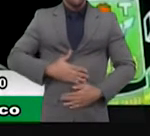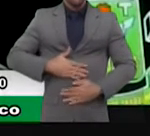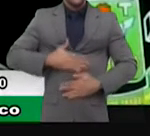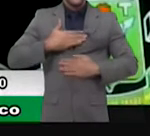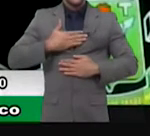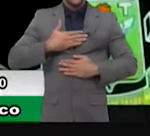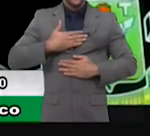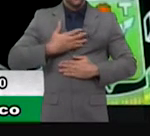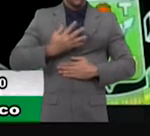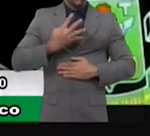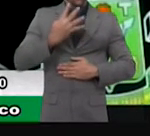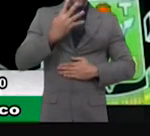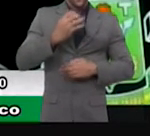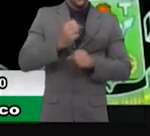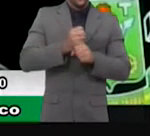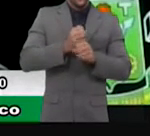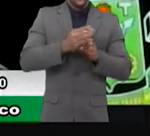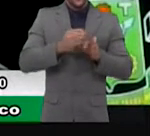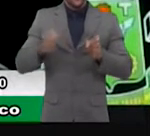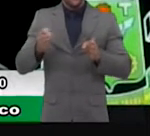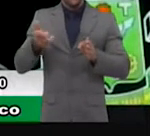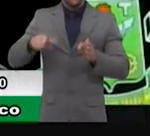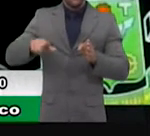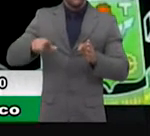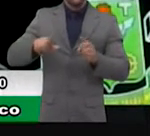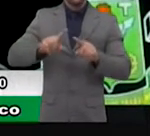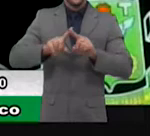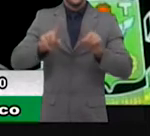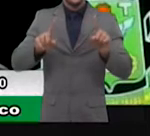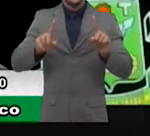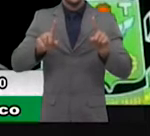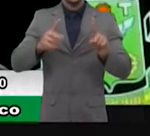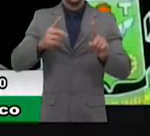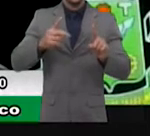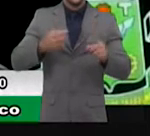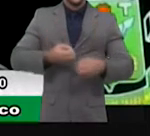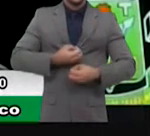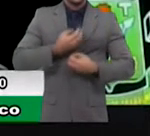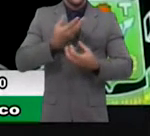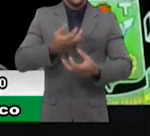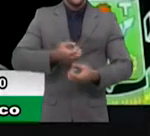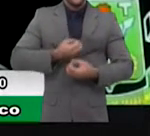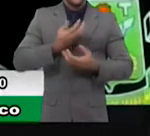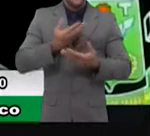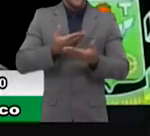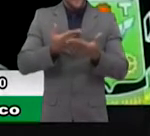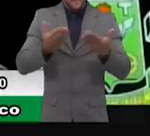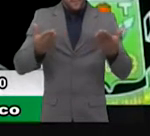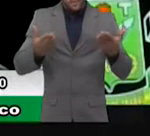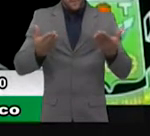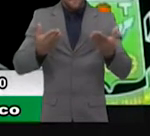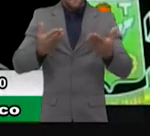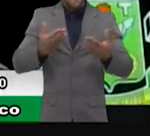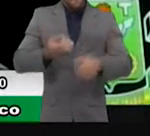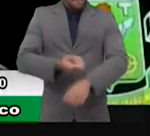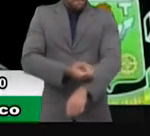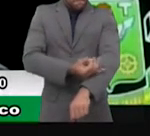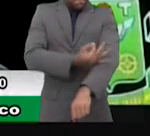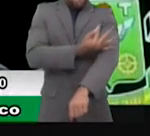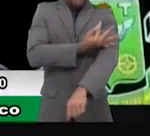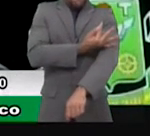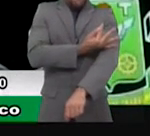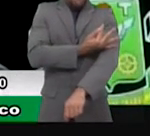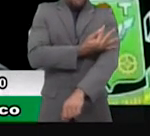4º mandato, contribuiu muito com essa cidade, mas dizer para Vossa Excelência que Vossa Excelência deixou todos emocionados por prestar